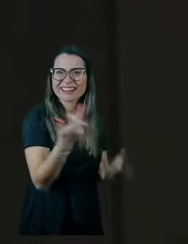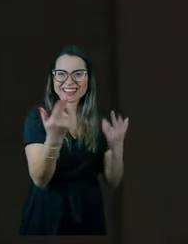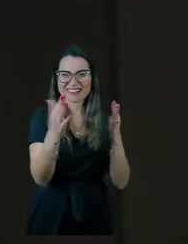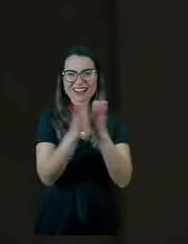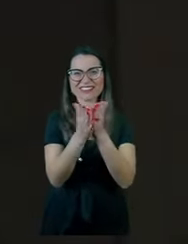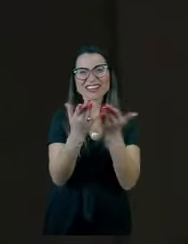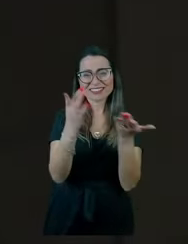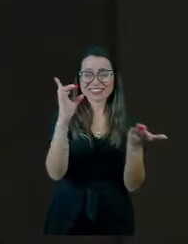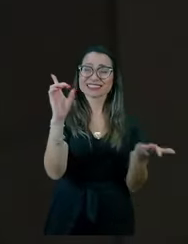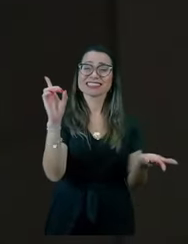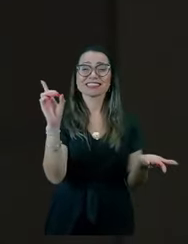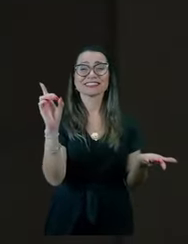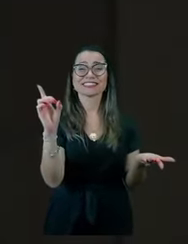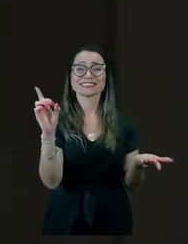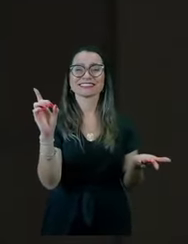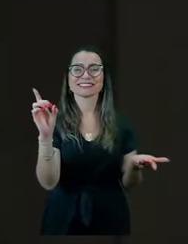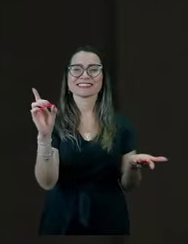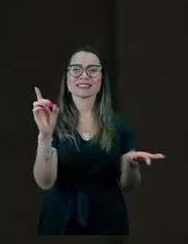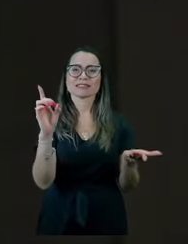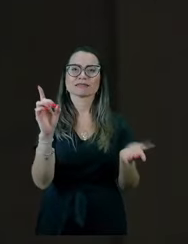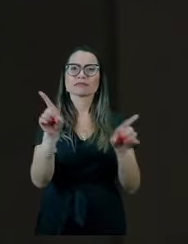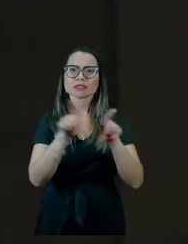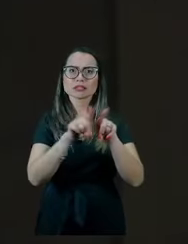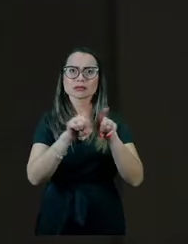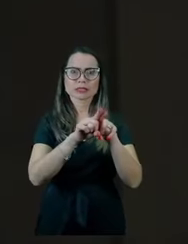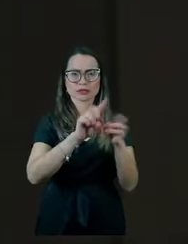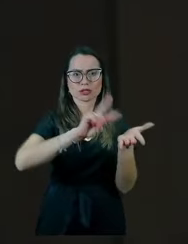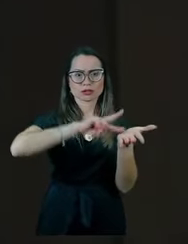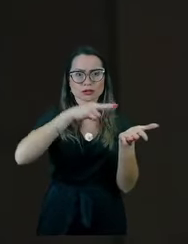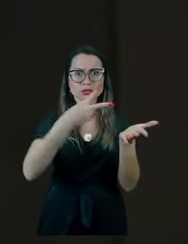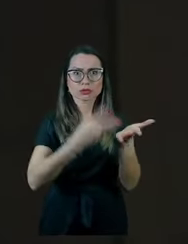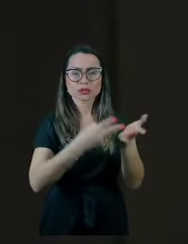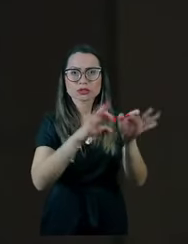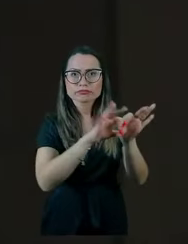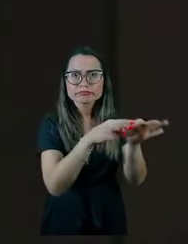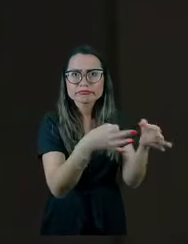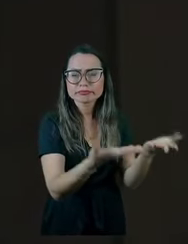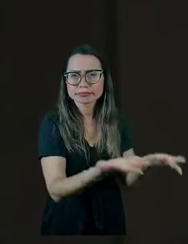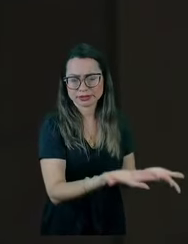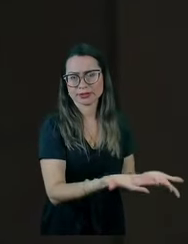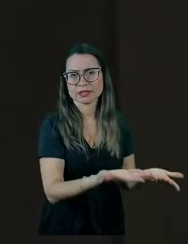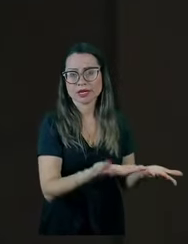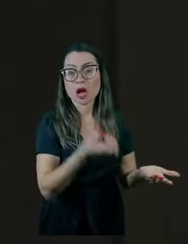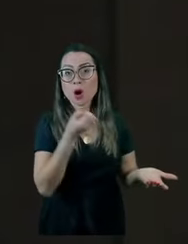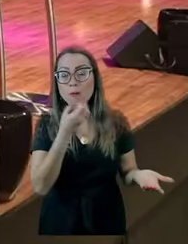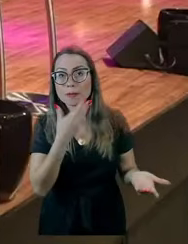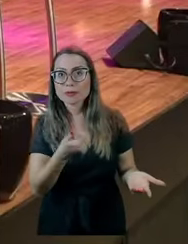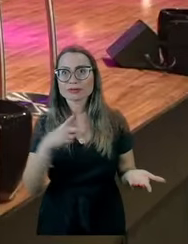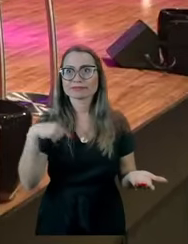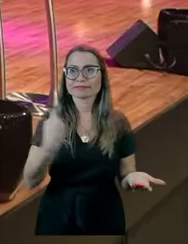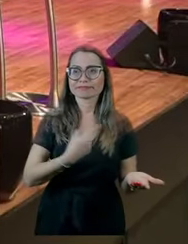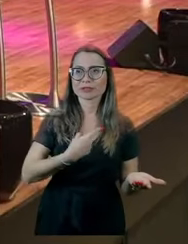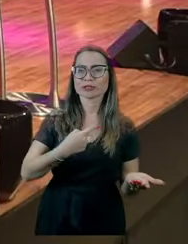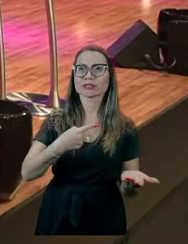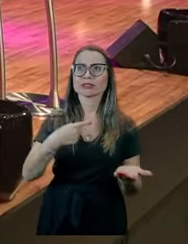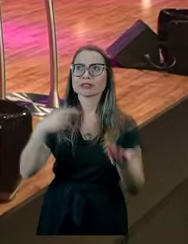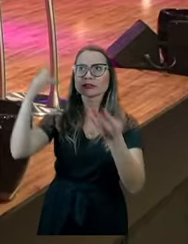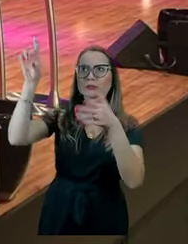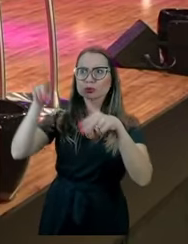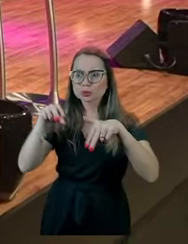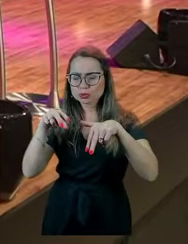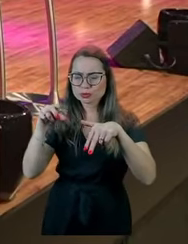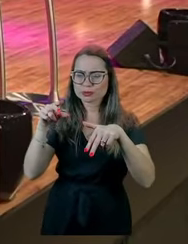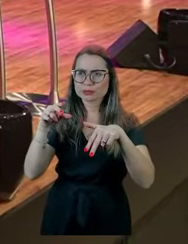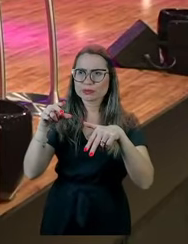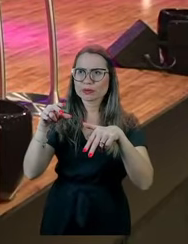tem aí a nova tradução na linguagem de hoje. Como é bom quando a gente está caminhando com o Senhor e vem aquela tradução, aquela maneira simplificada